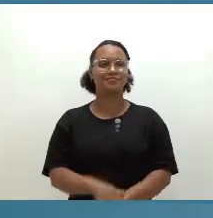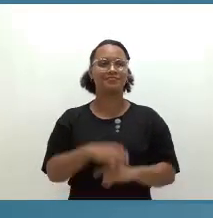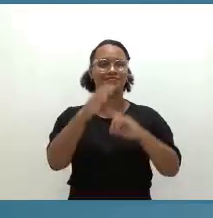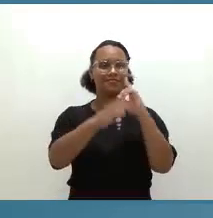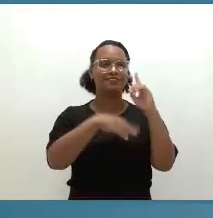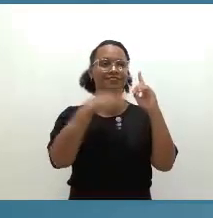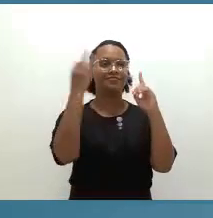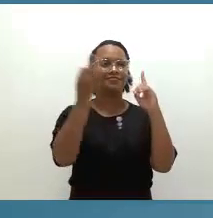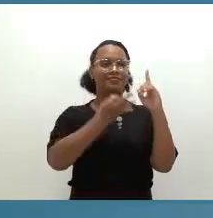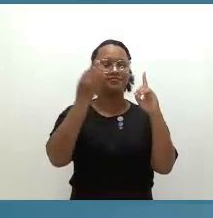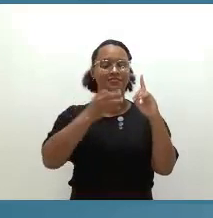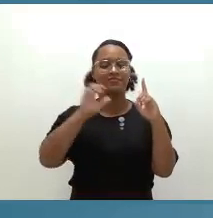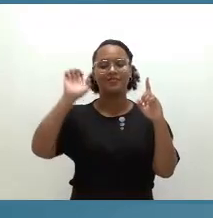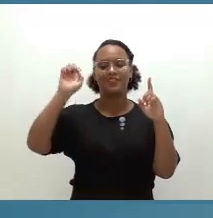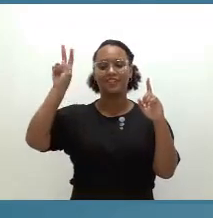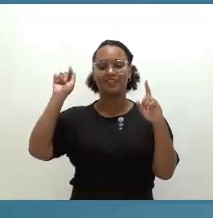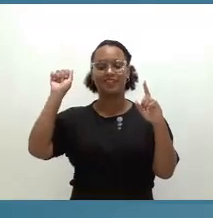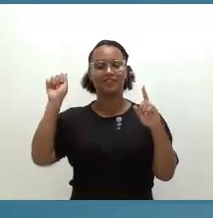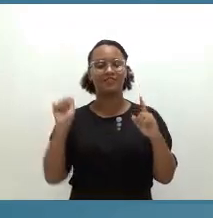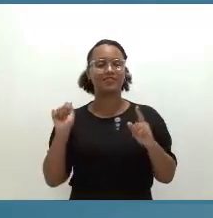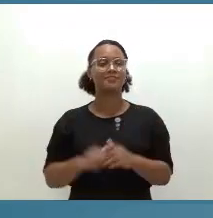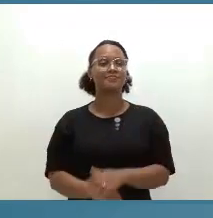Desembargadora Eva.